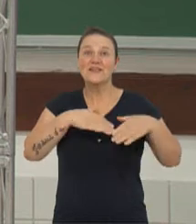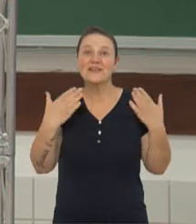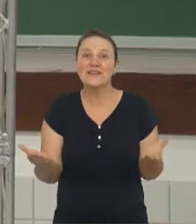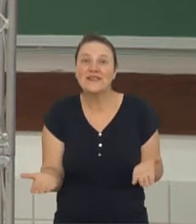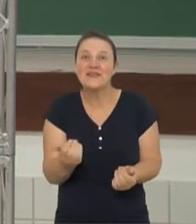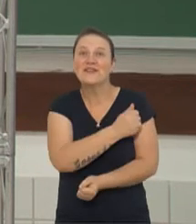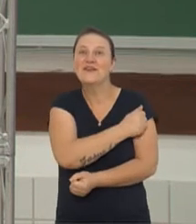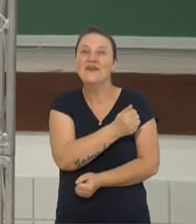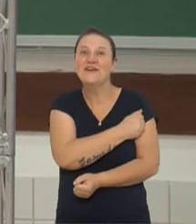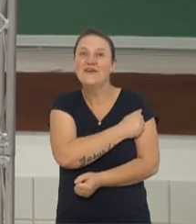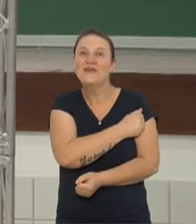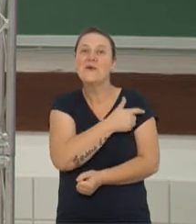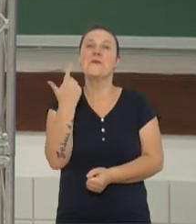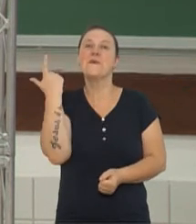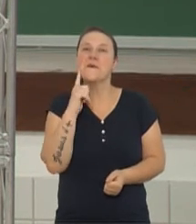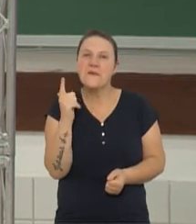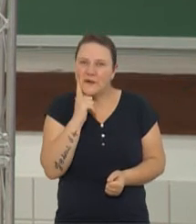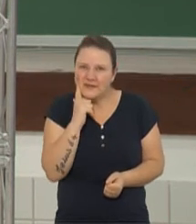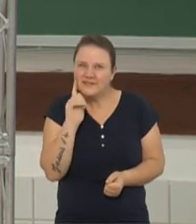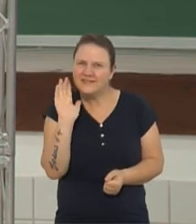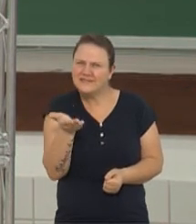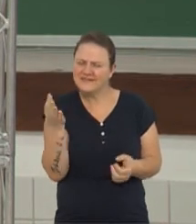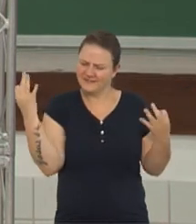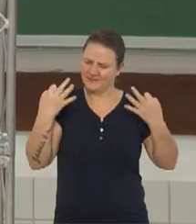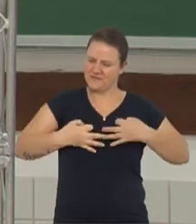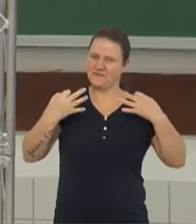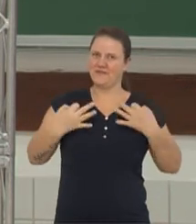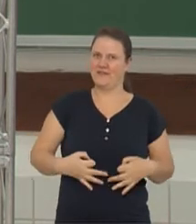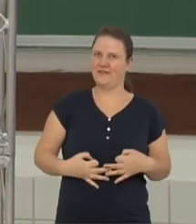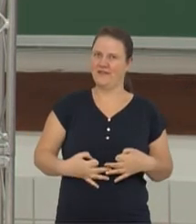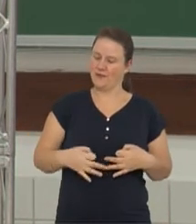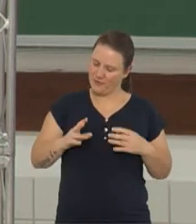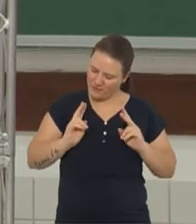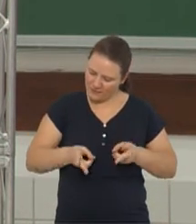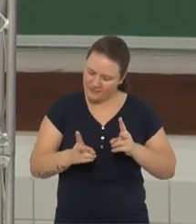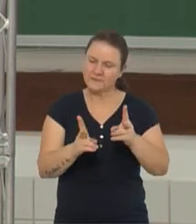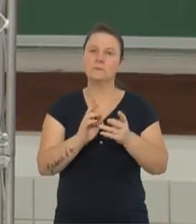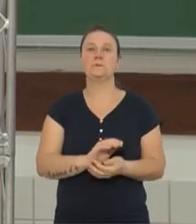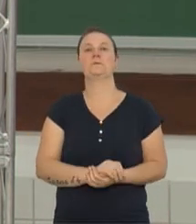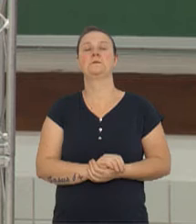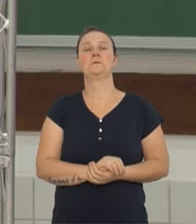Entonces, ¿habéis apuntado? ¿Sí? Perfecto. Entonces, seguimos ahí, ¿de acuerdo?